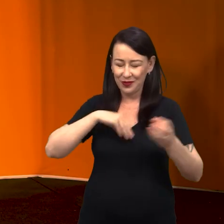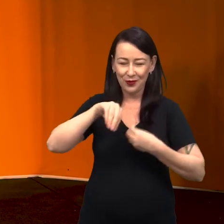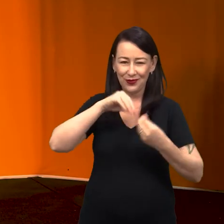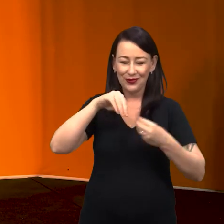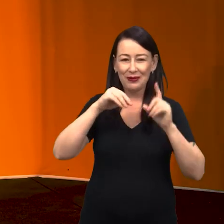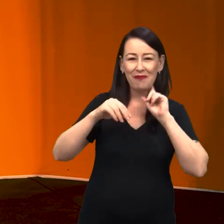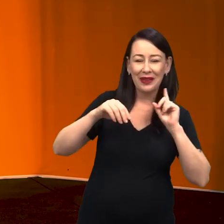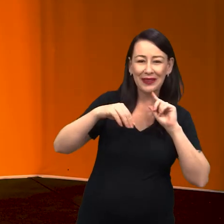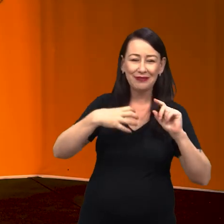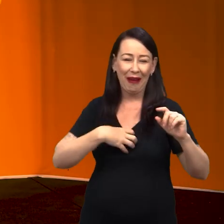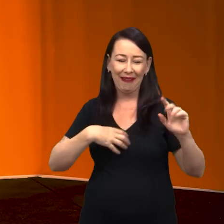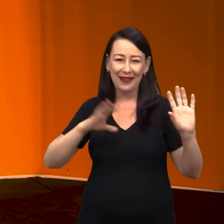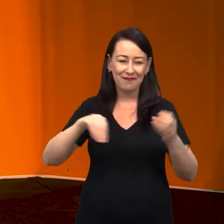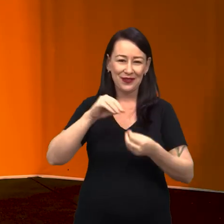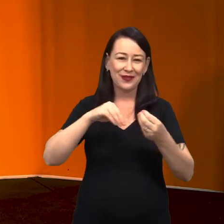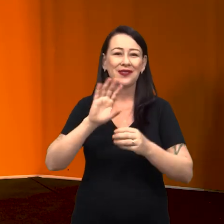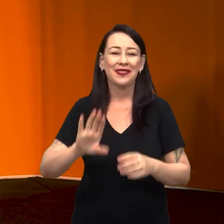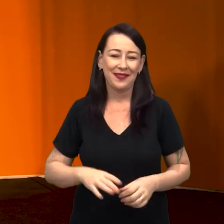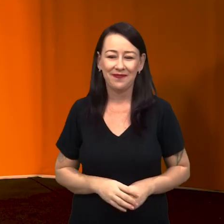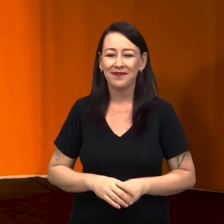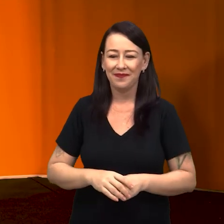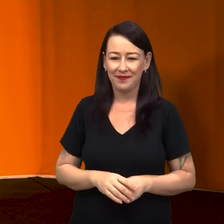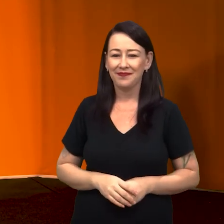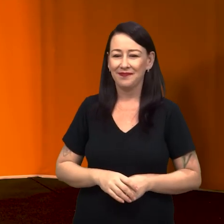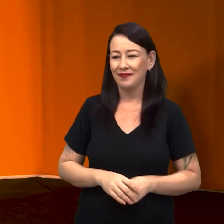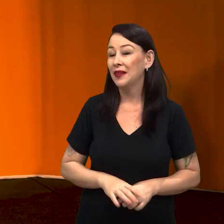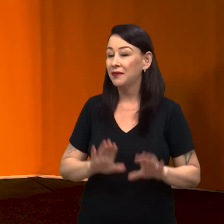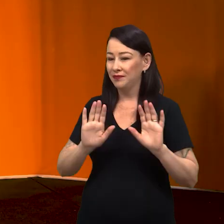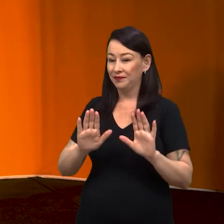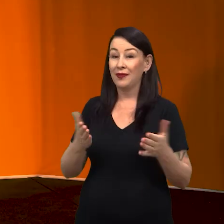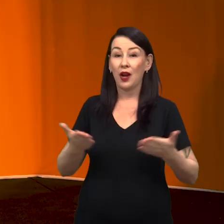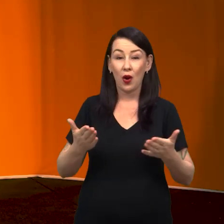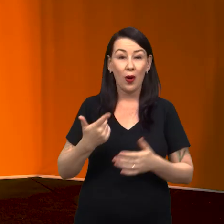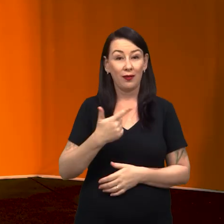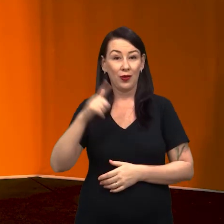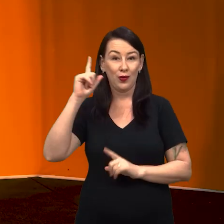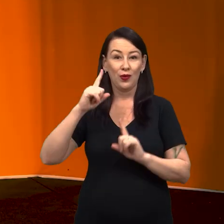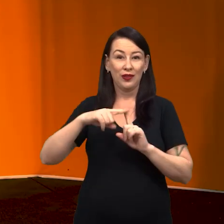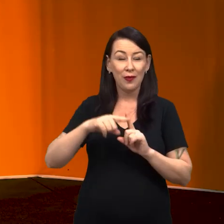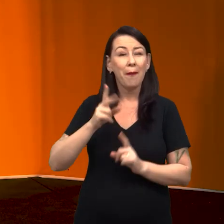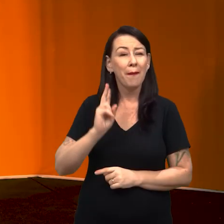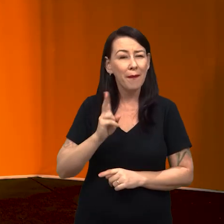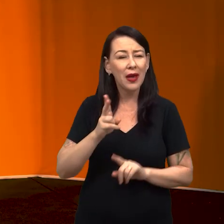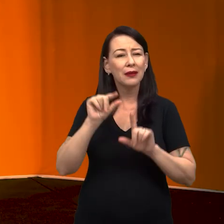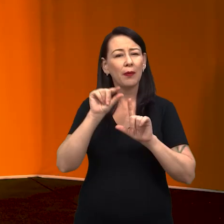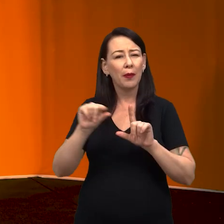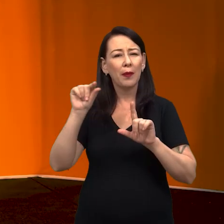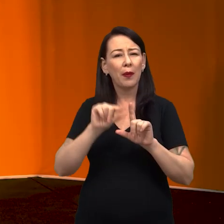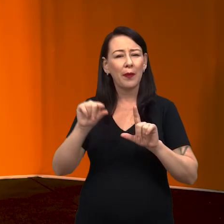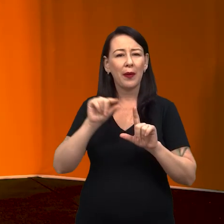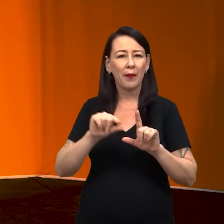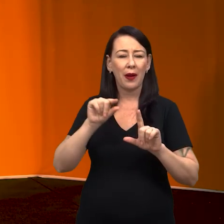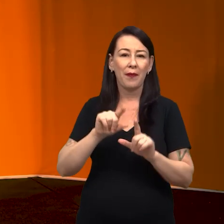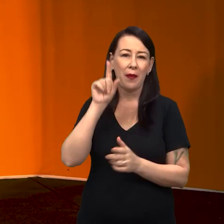Já misturei as duas. Ai, meu Deus do céu. Essa é baiana. Agora eu vou para Pernambuco. Esse